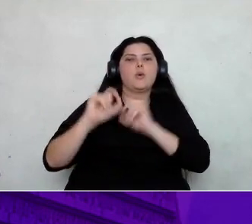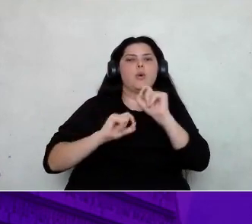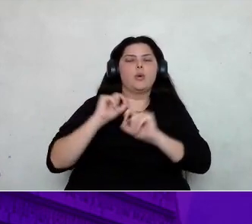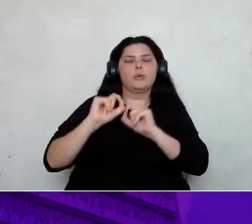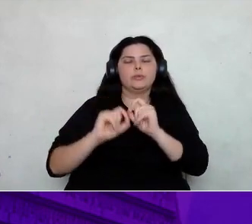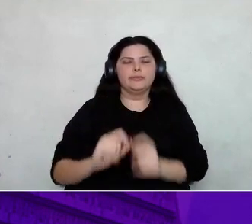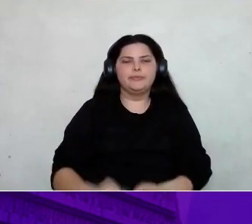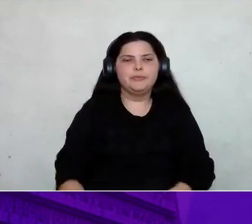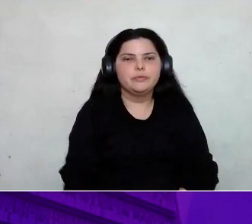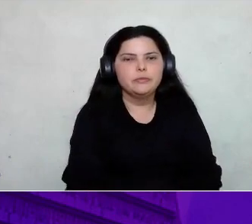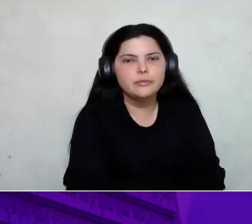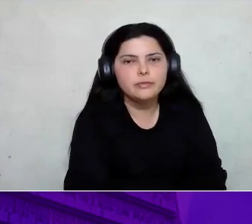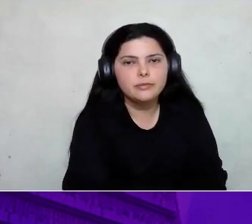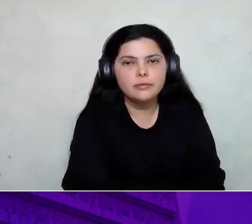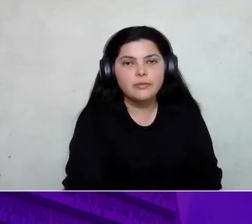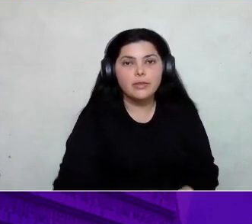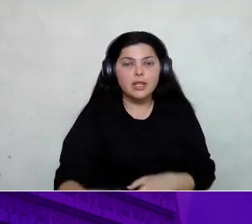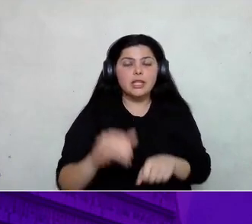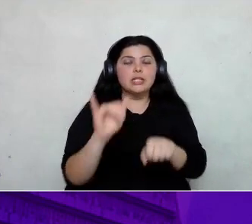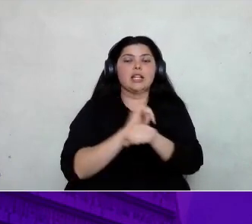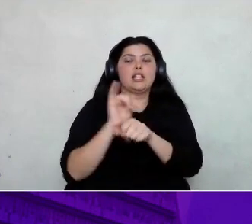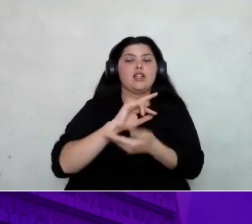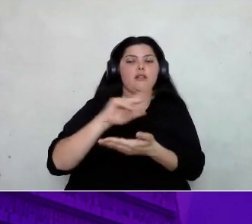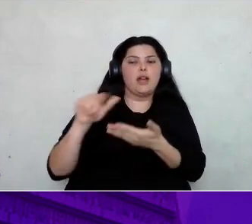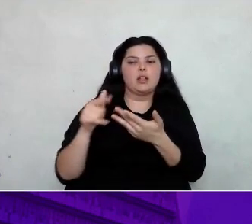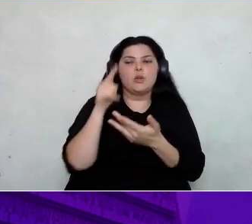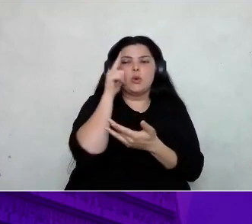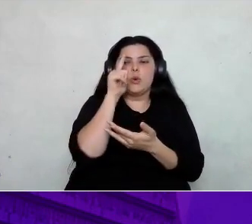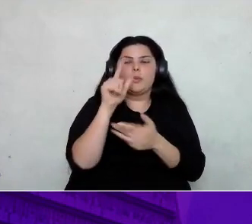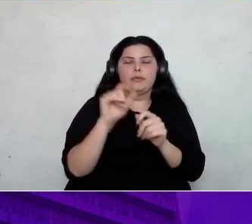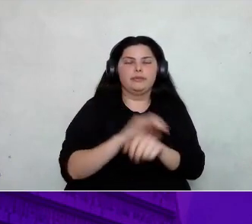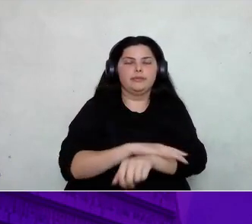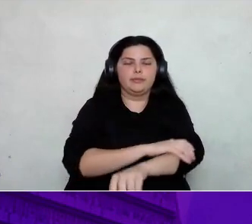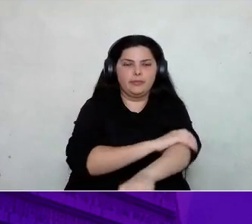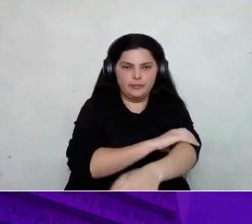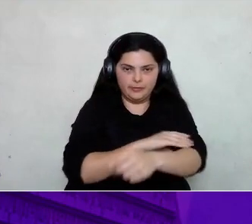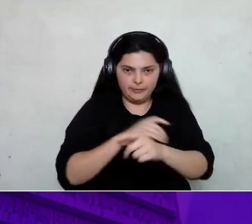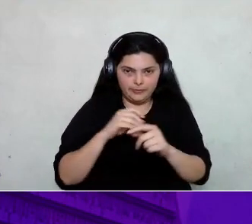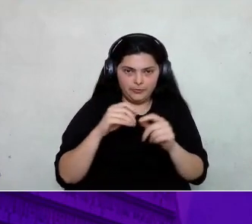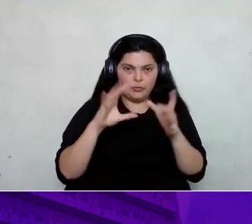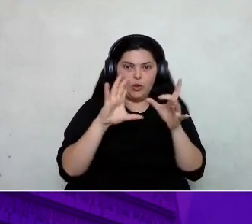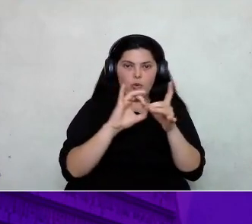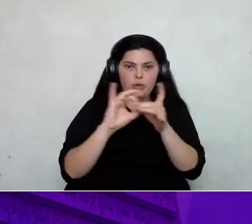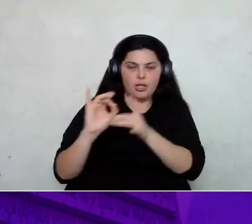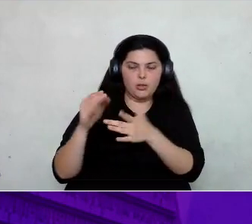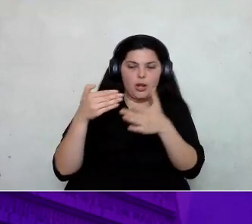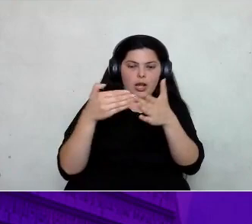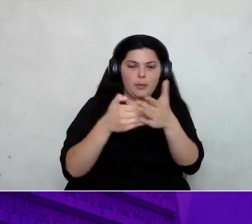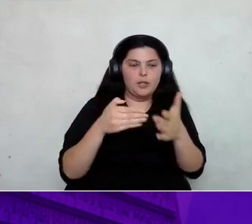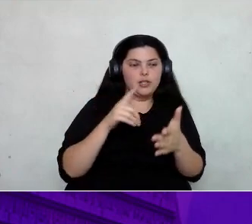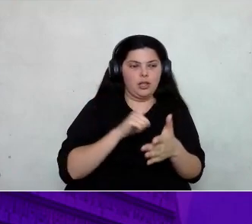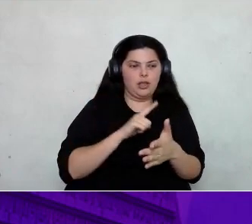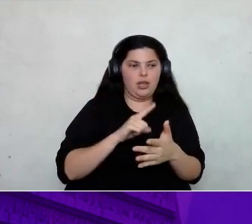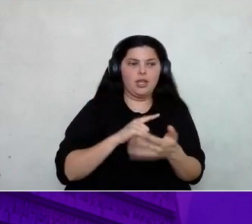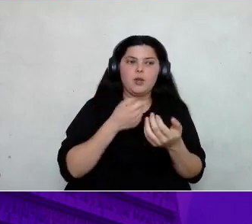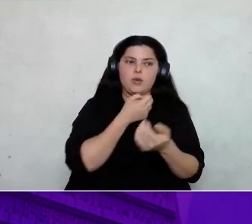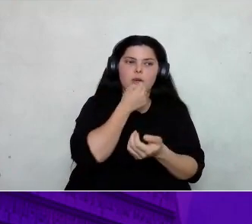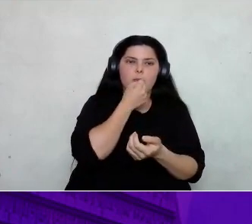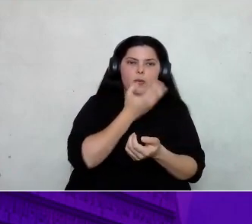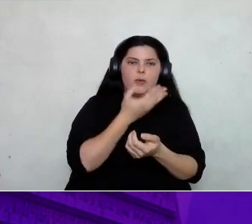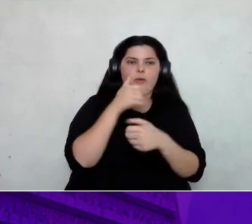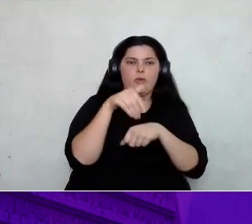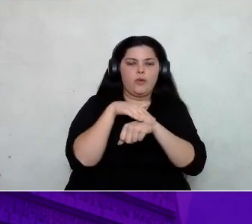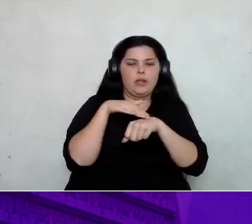várias formas que a gente consegue fazer isso. Uma delas é o contexto delimitado, que foi o que a gente comentou na trilha